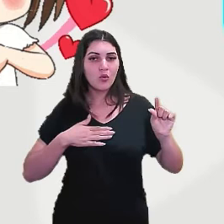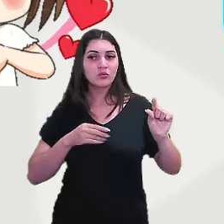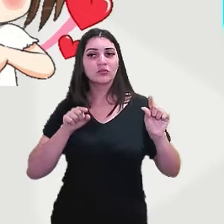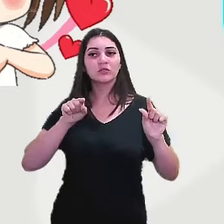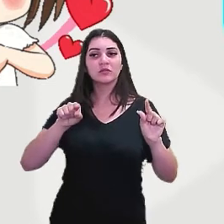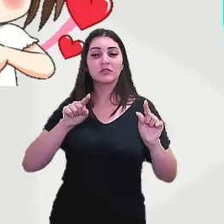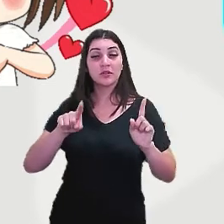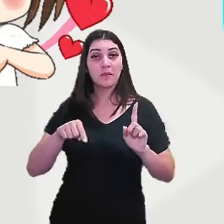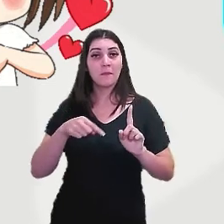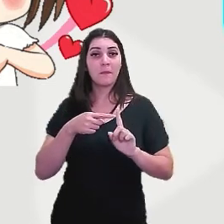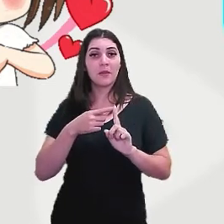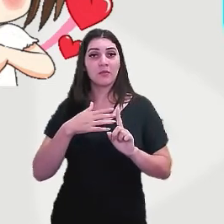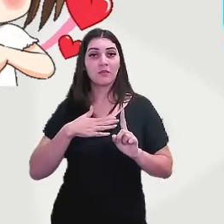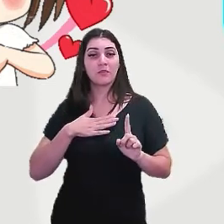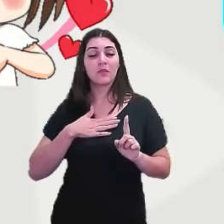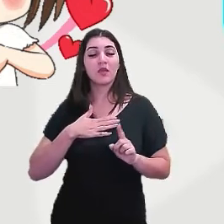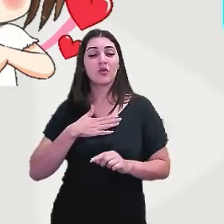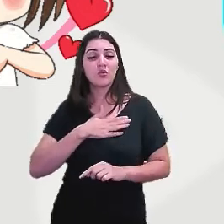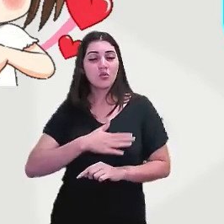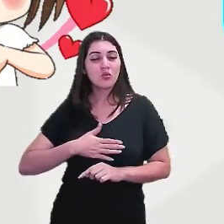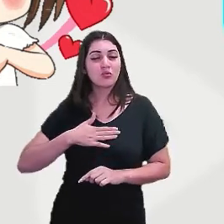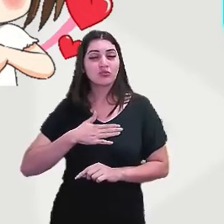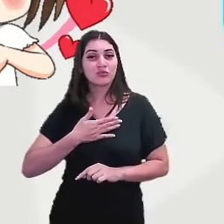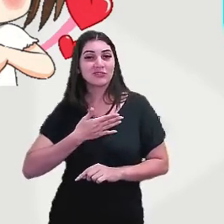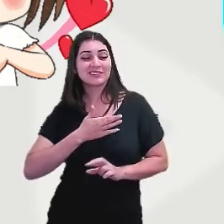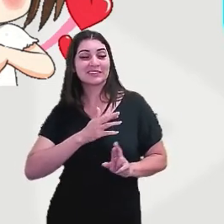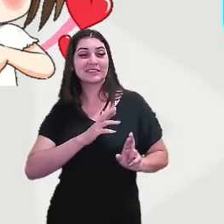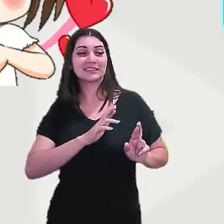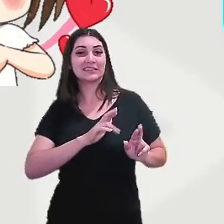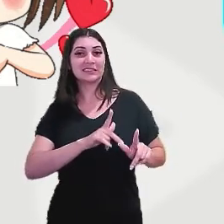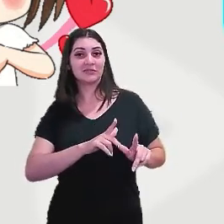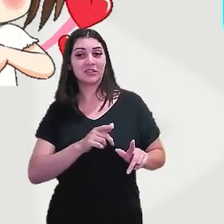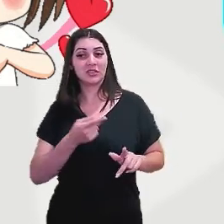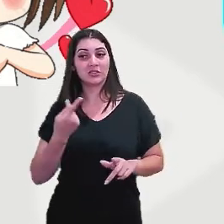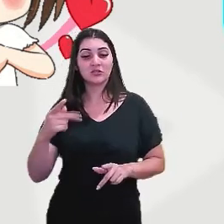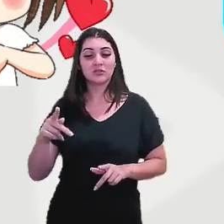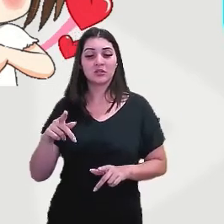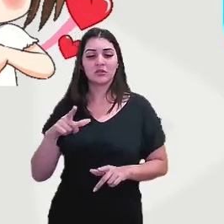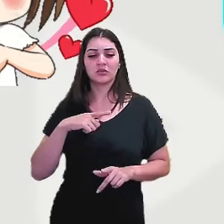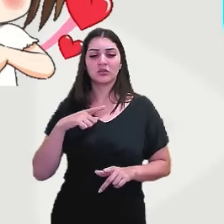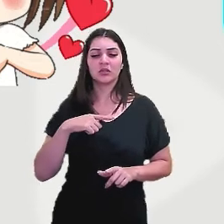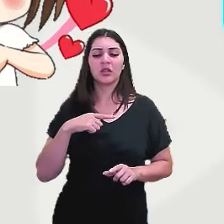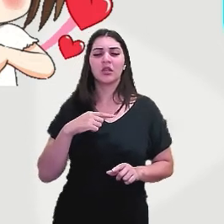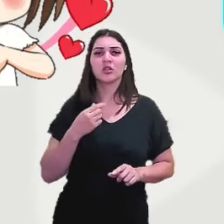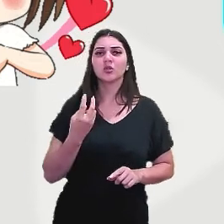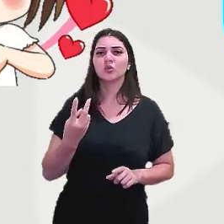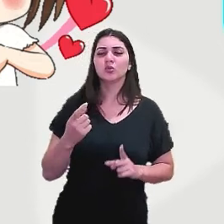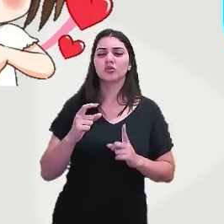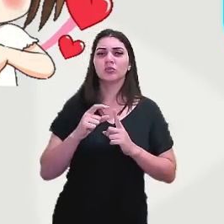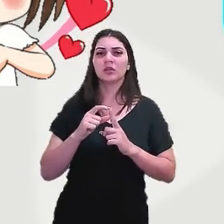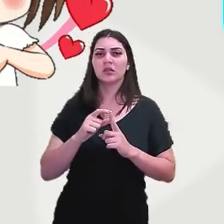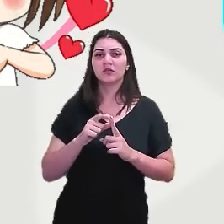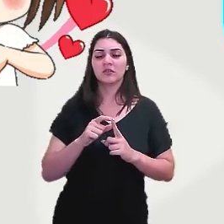Então, a de cima, ó, é homônimas e a de baixo é um exemplo de parônima.